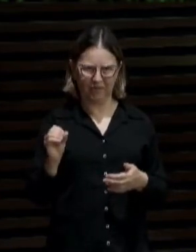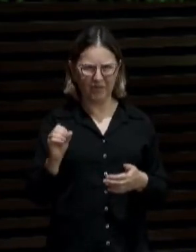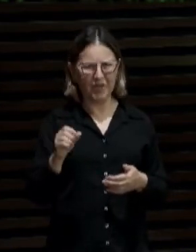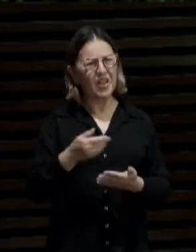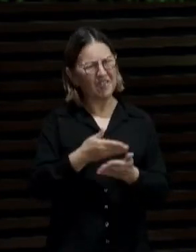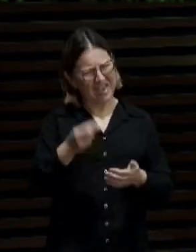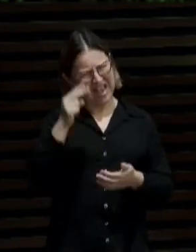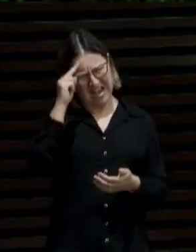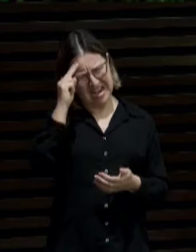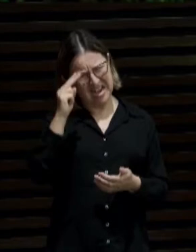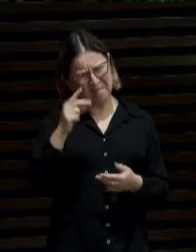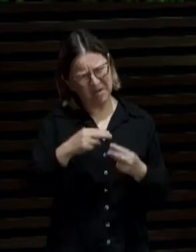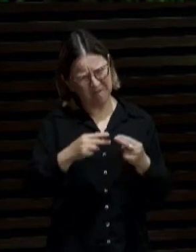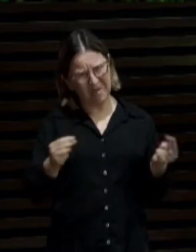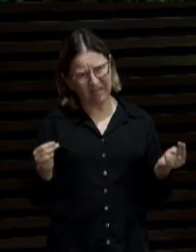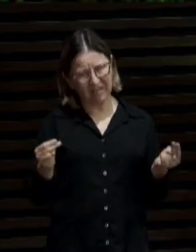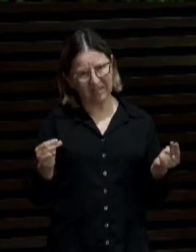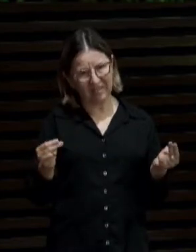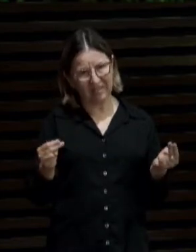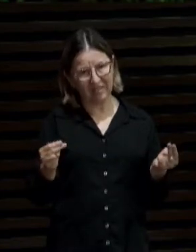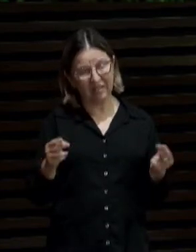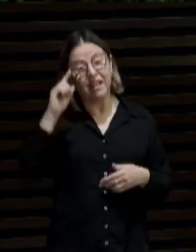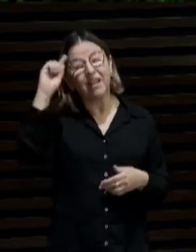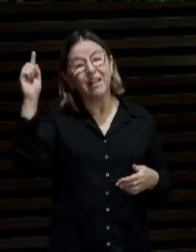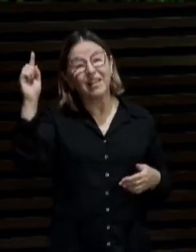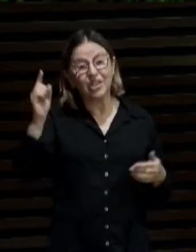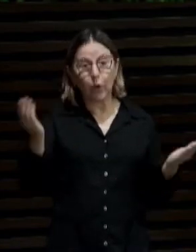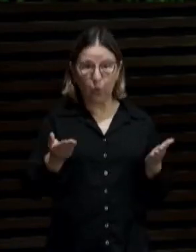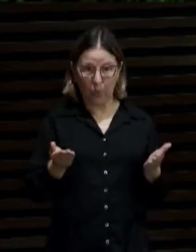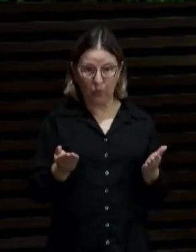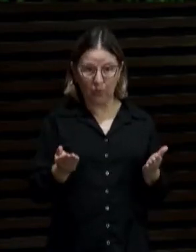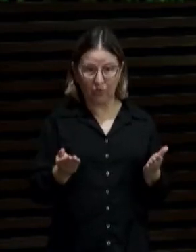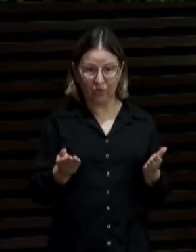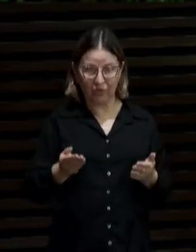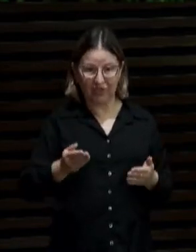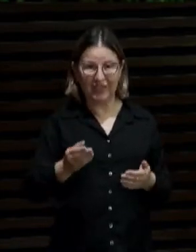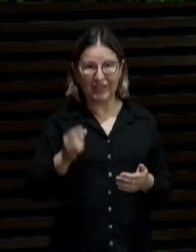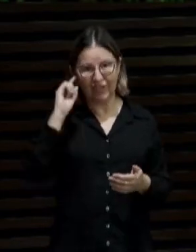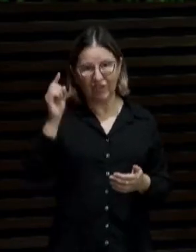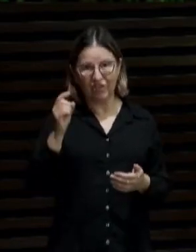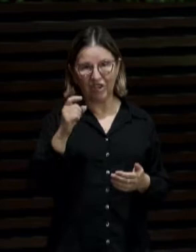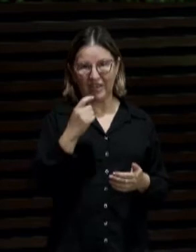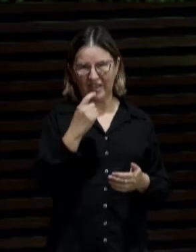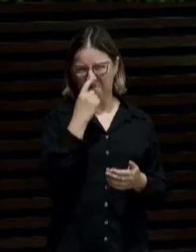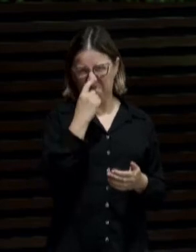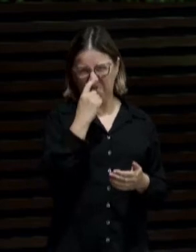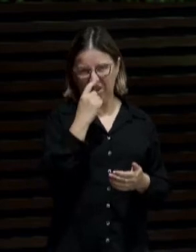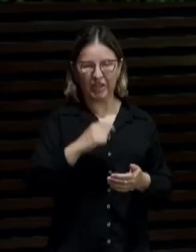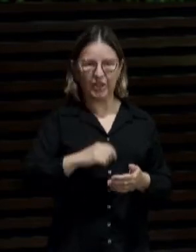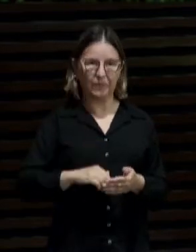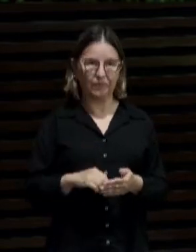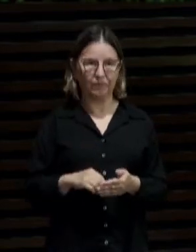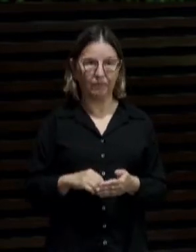frase? Que dia é hoje? Hoje é o dia do Halloween, né? Dia das bruxas. Mas um